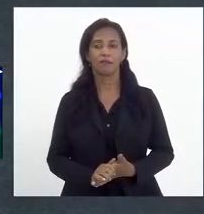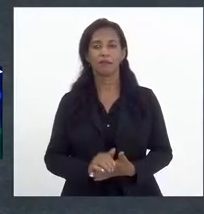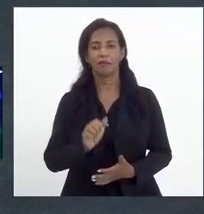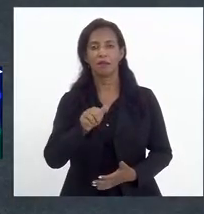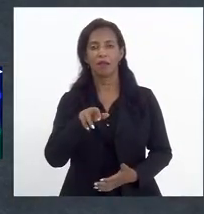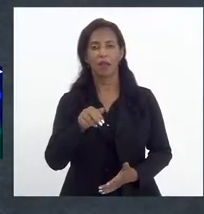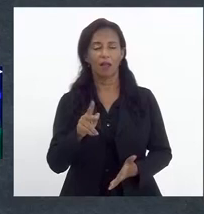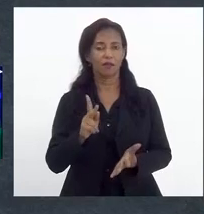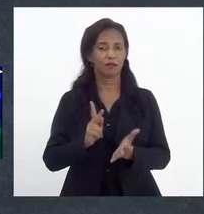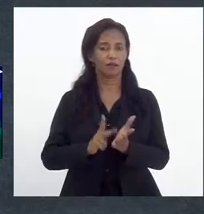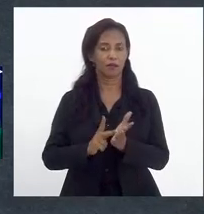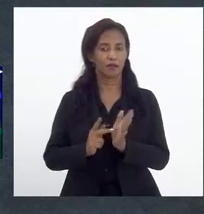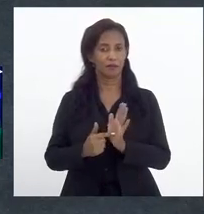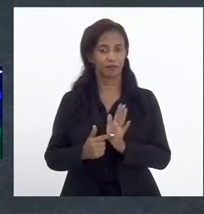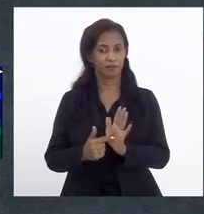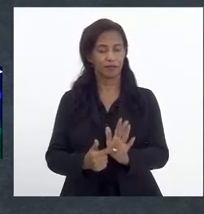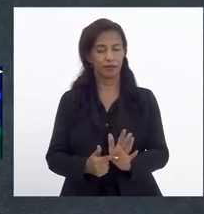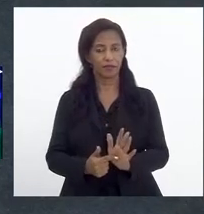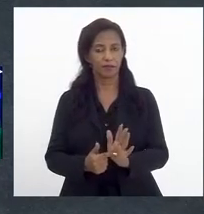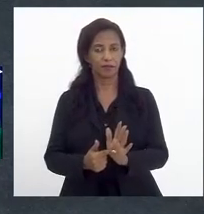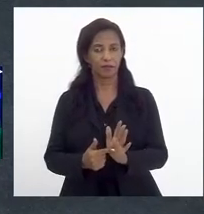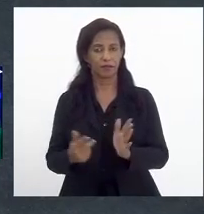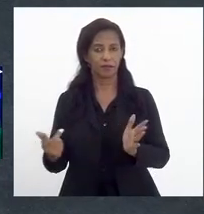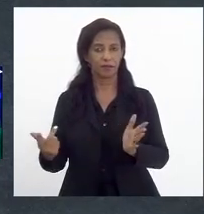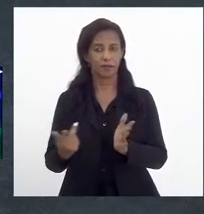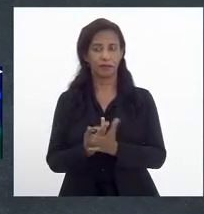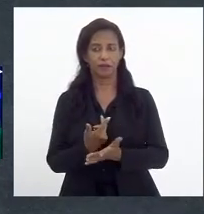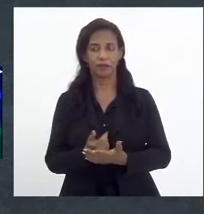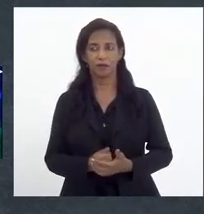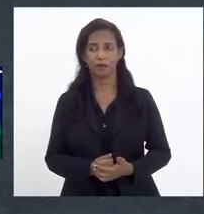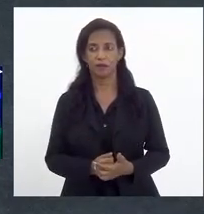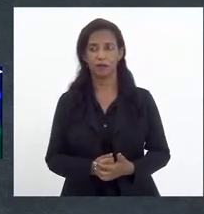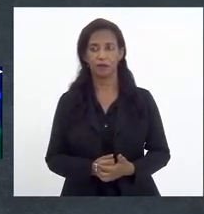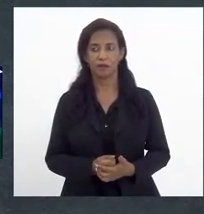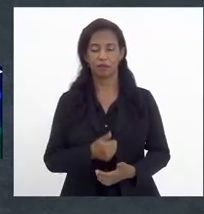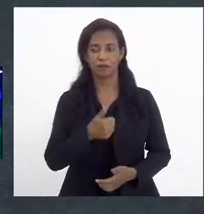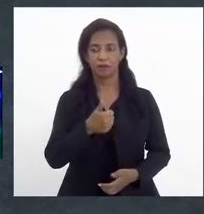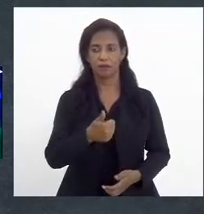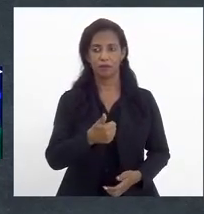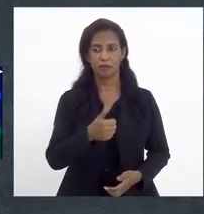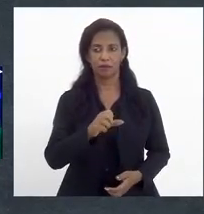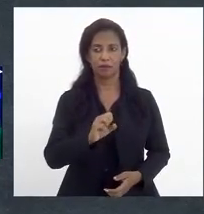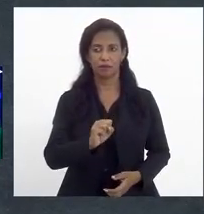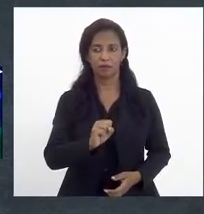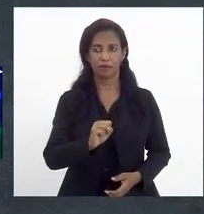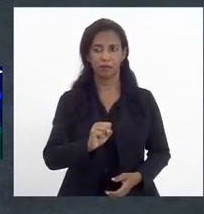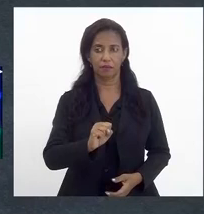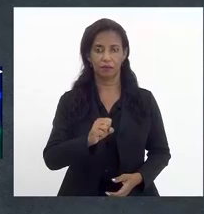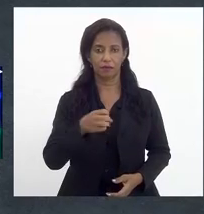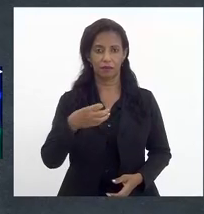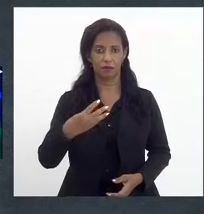ah ah ah tá reflete com exatidão o ocorrido na 183ª